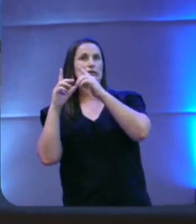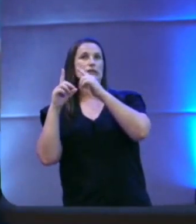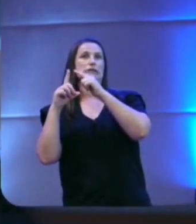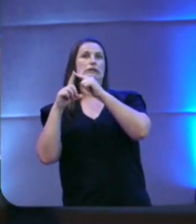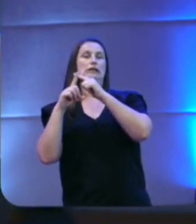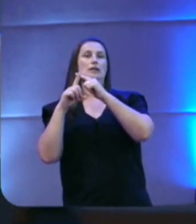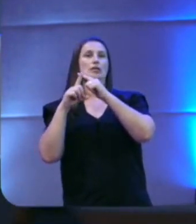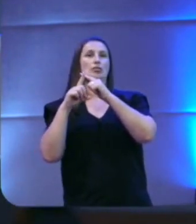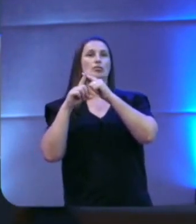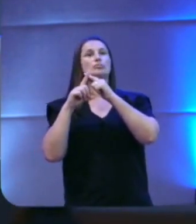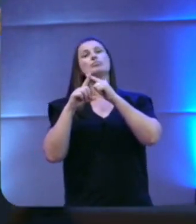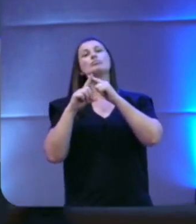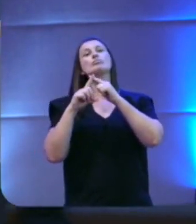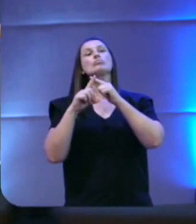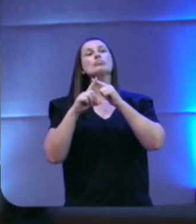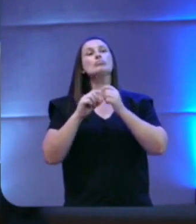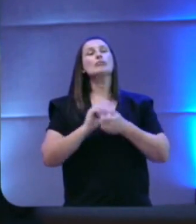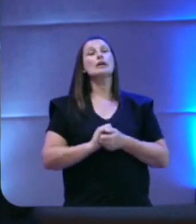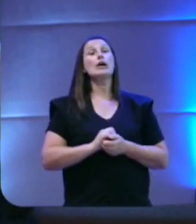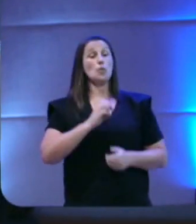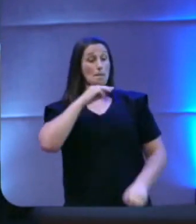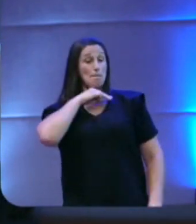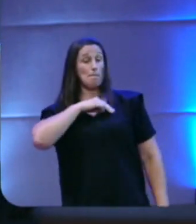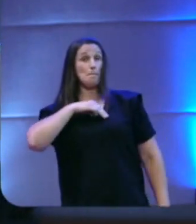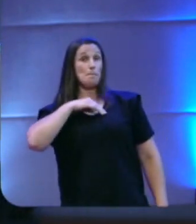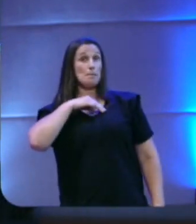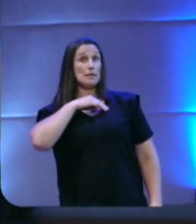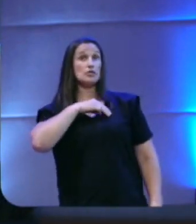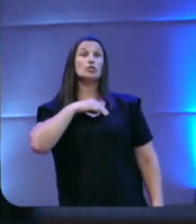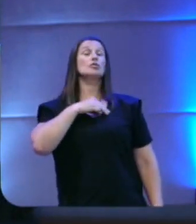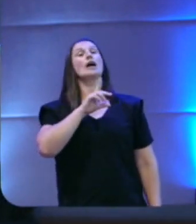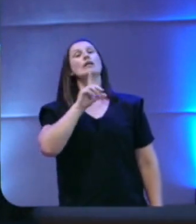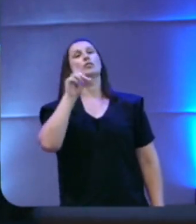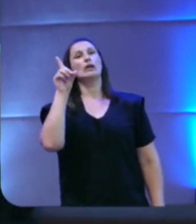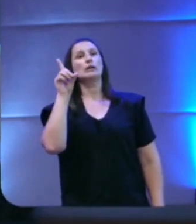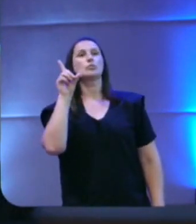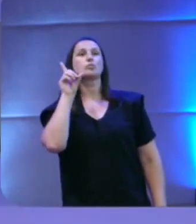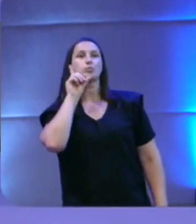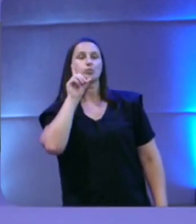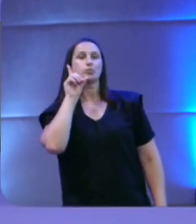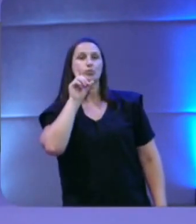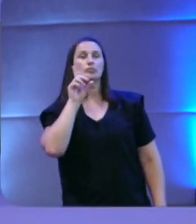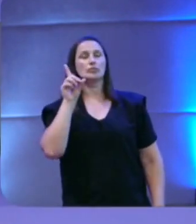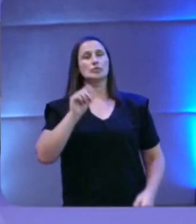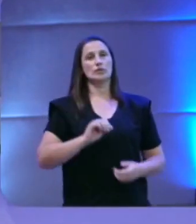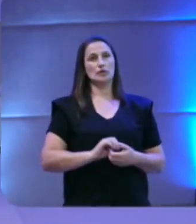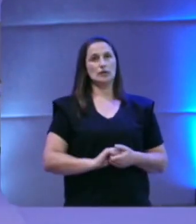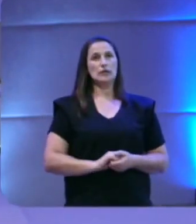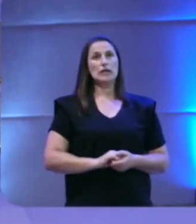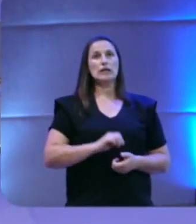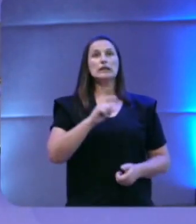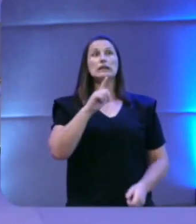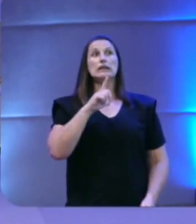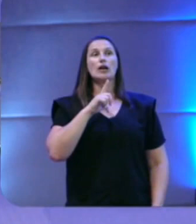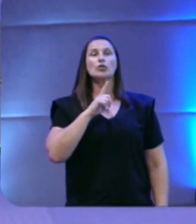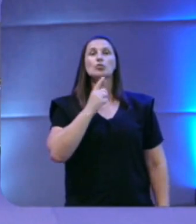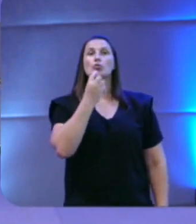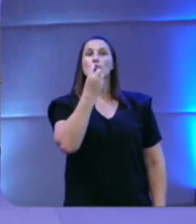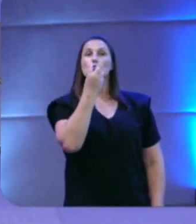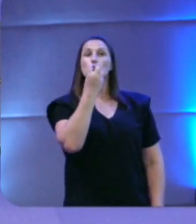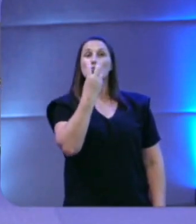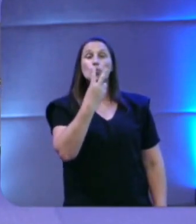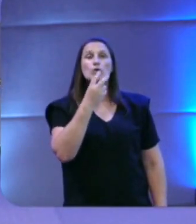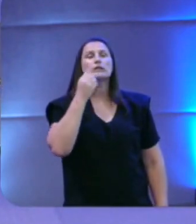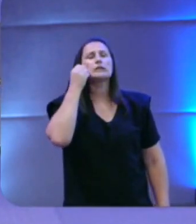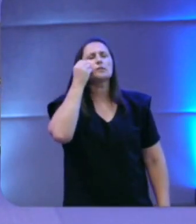Convenção Batista do Texas, e eu fui missionário entre os imigrantes nos Estados Unidos. E teve 2 experiências que me marcaram muito